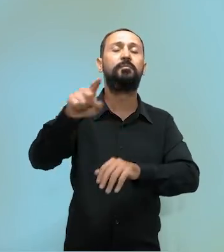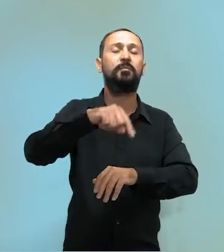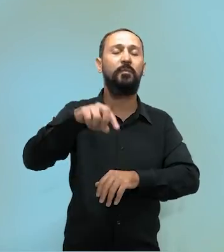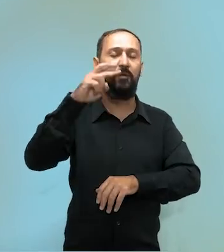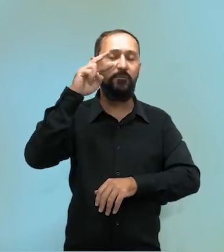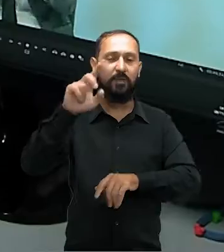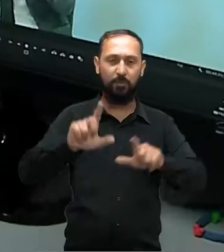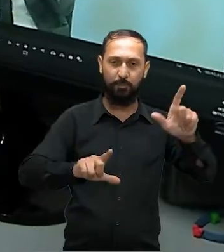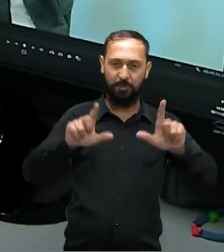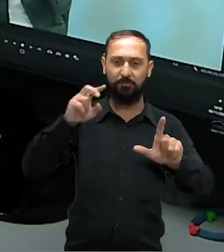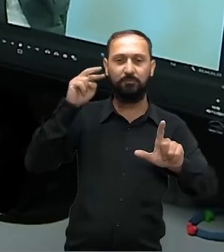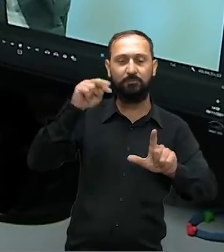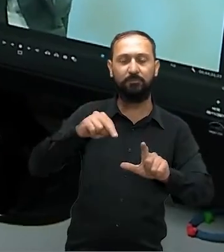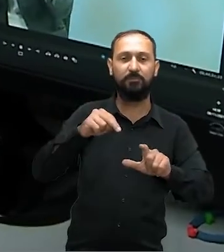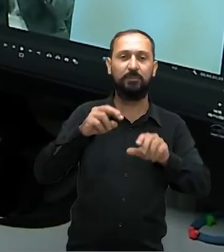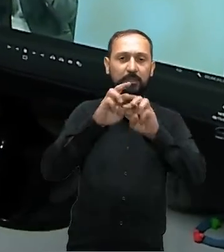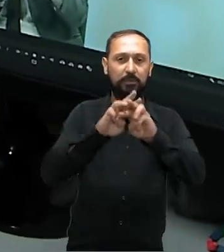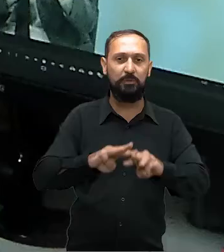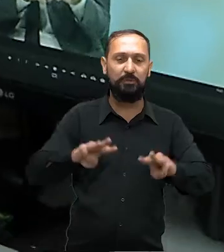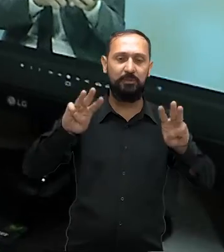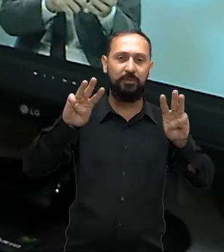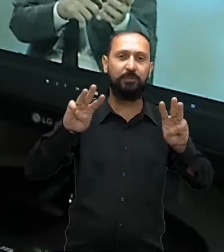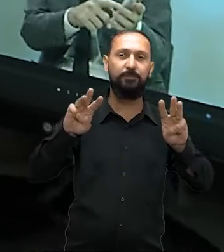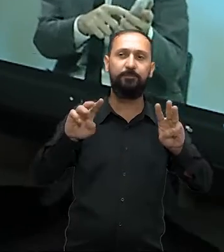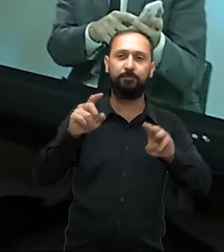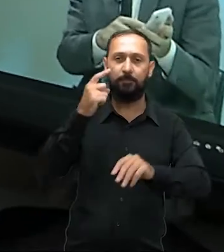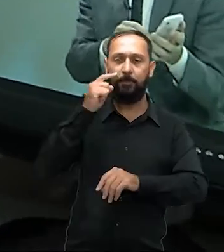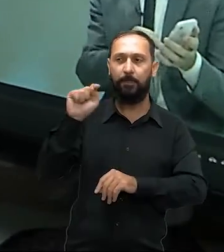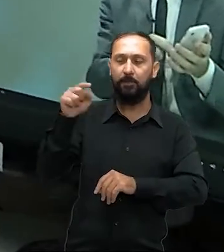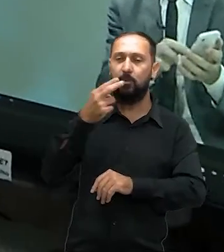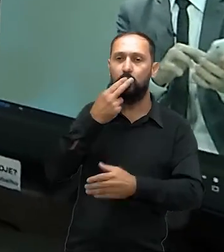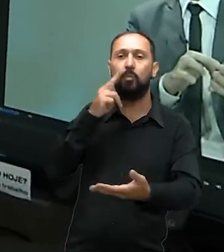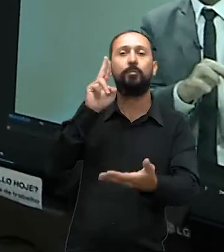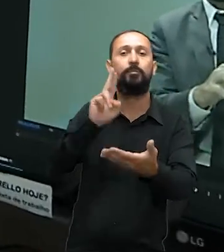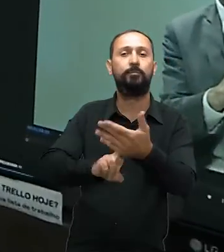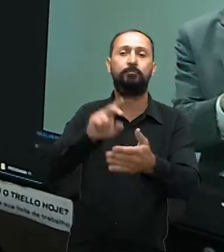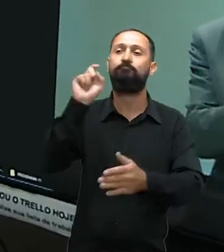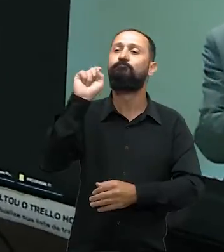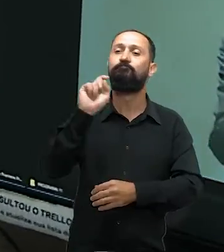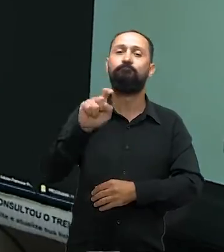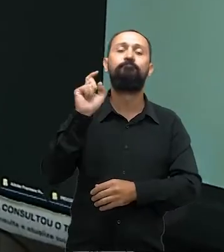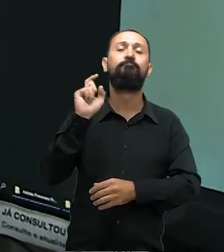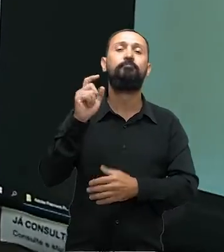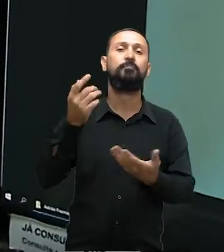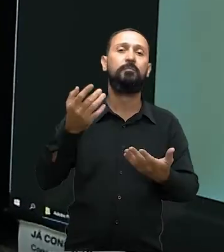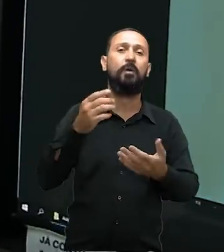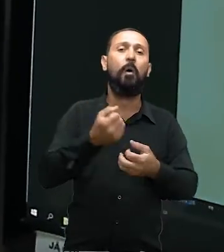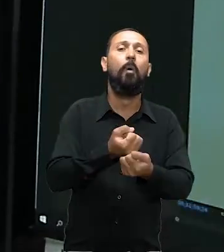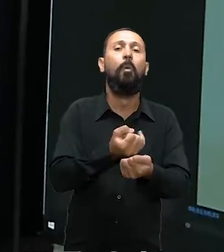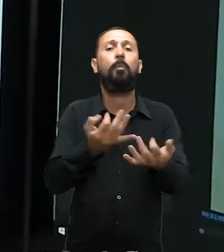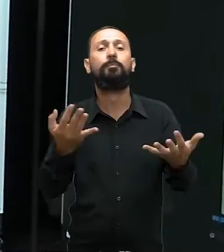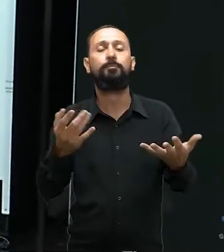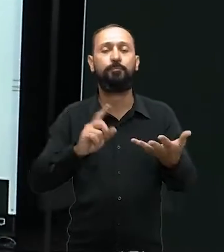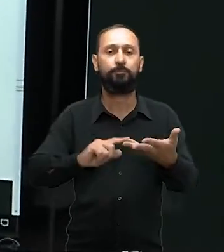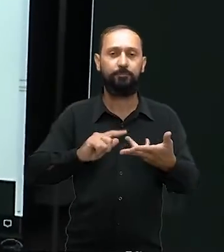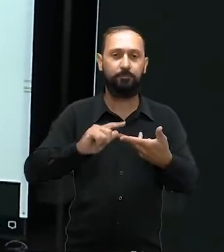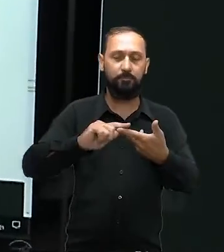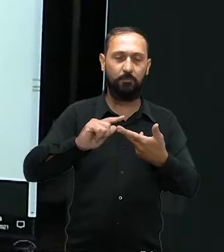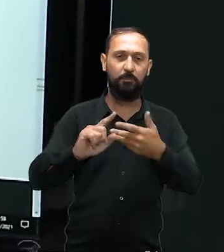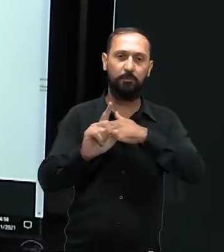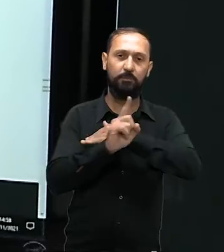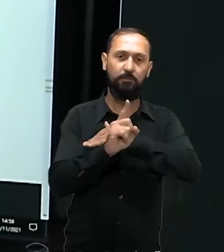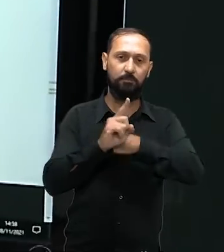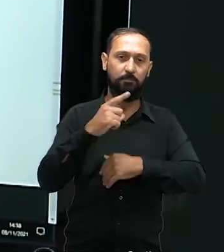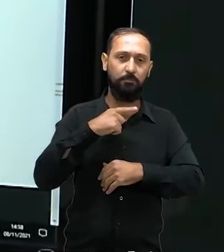mostrar para quem está assistindo o programa aqui, olha só, no site da Secretaria de Fazenda, a gente vai lá em carta de serviço. Carta de serviço. E tem quais serviços